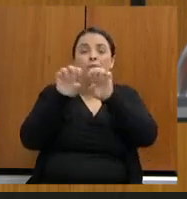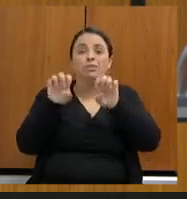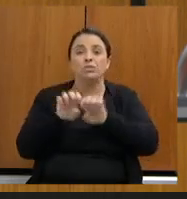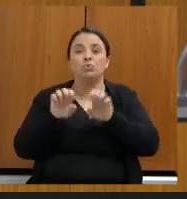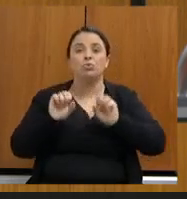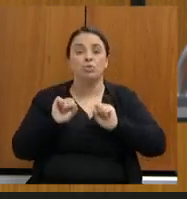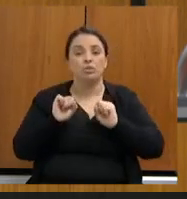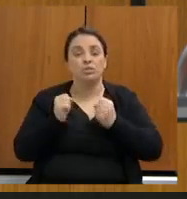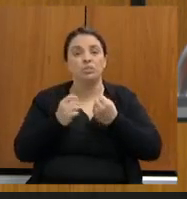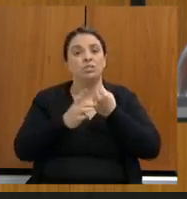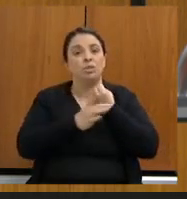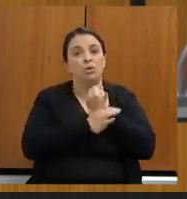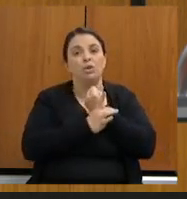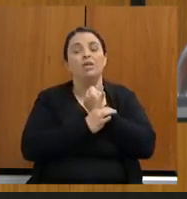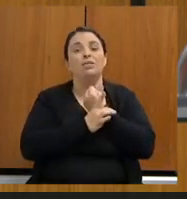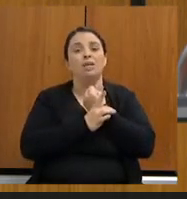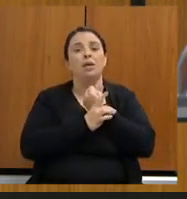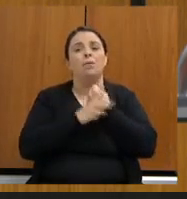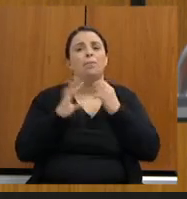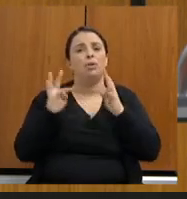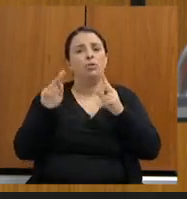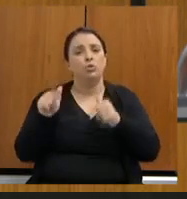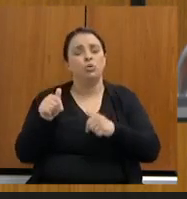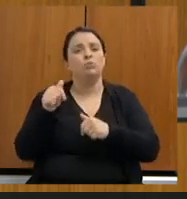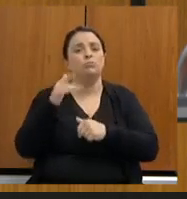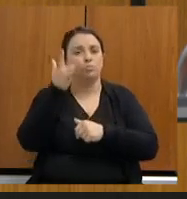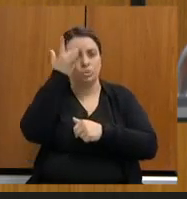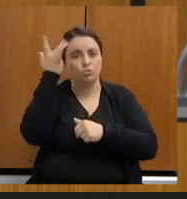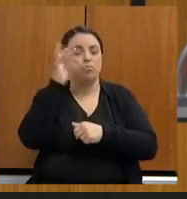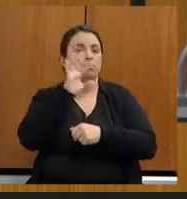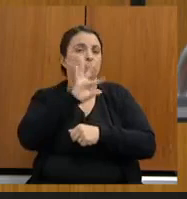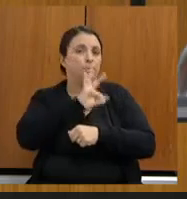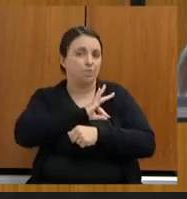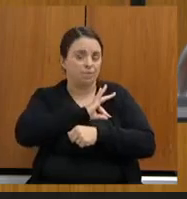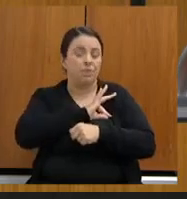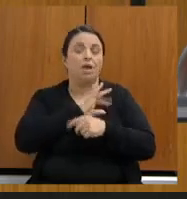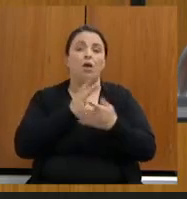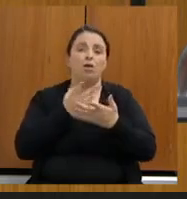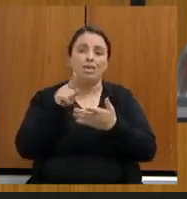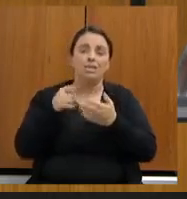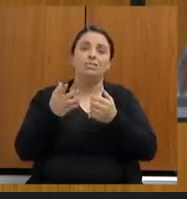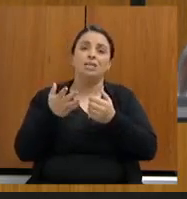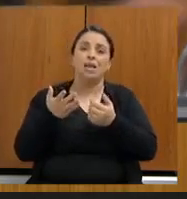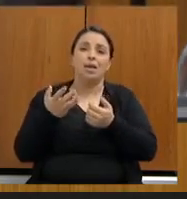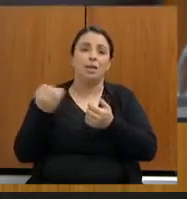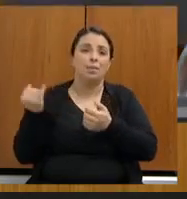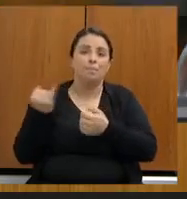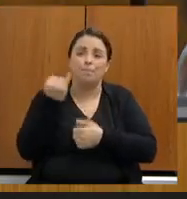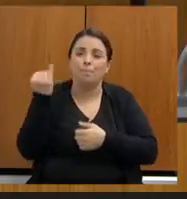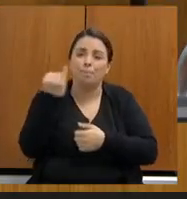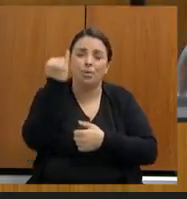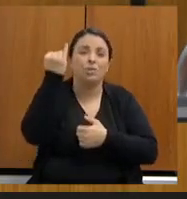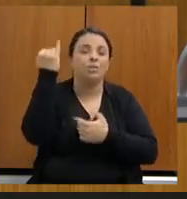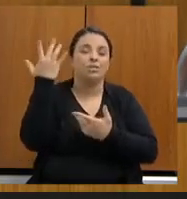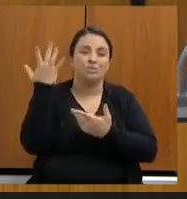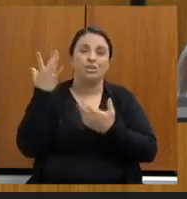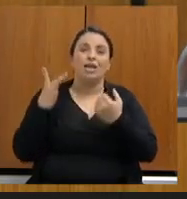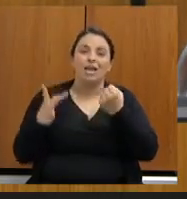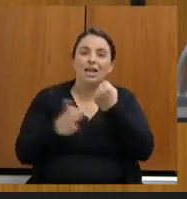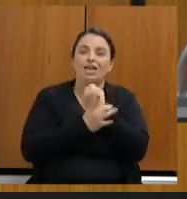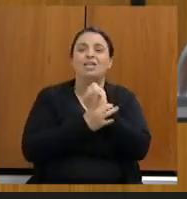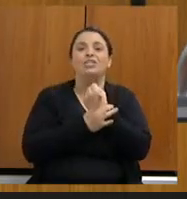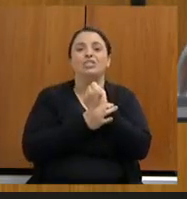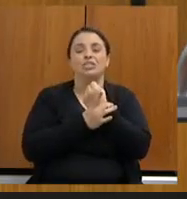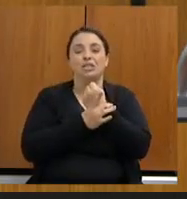policiais eu creio que ser fundamental a garantia da família do policial eu sou um